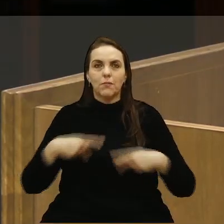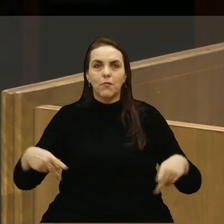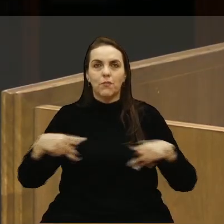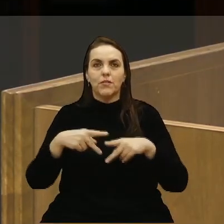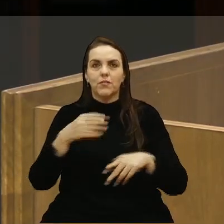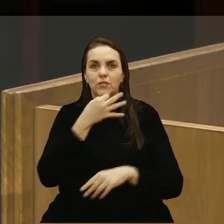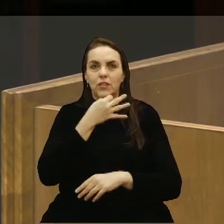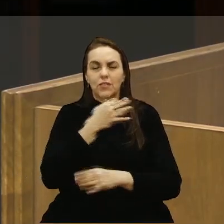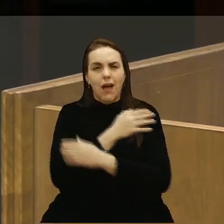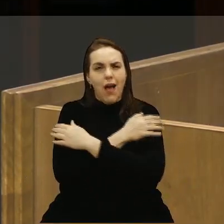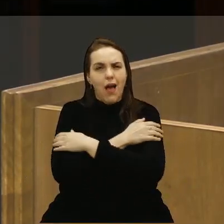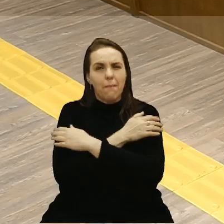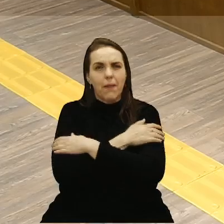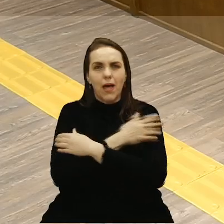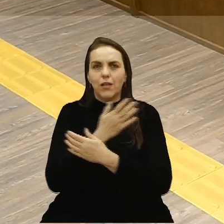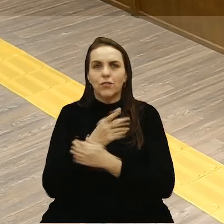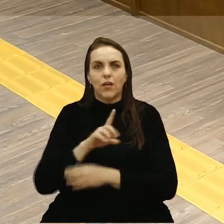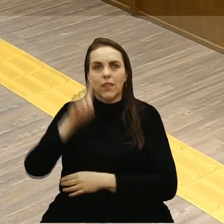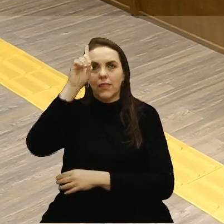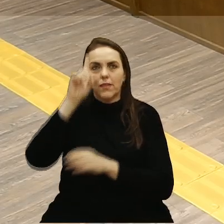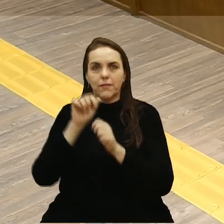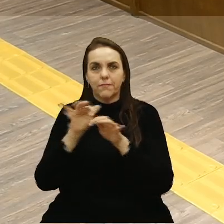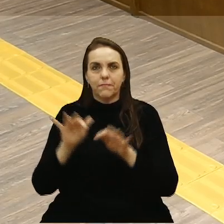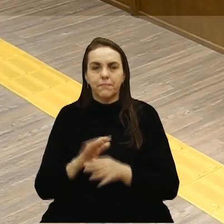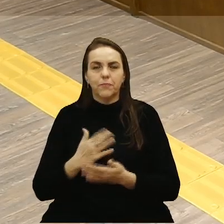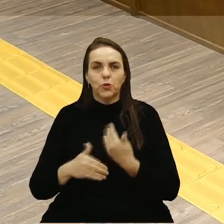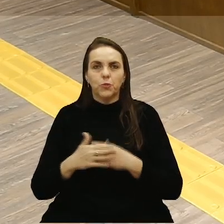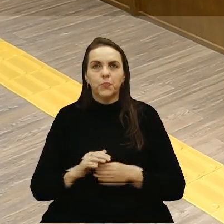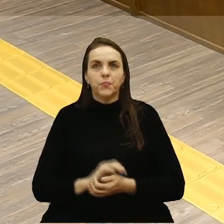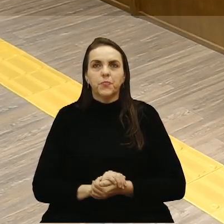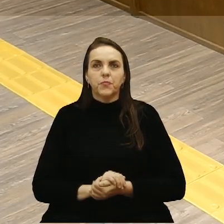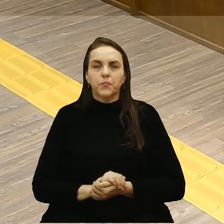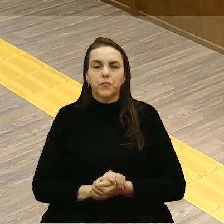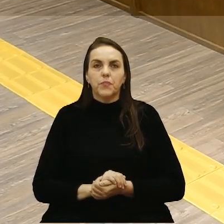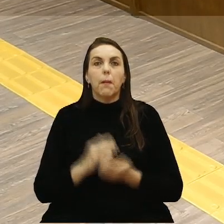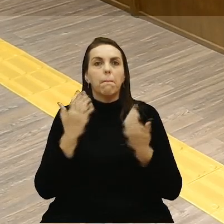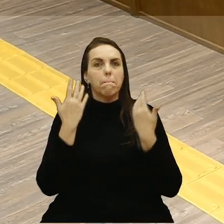forte abraço e fiquem todos com Deus. Obrigado, vereador Juliano Valim. Parabéns pelo seu trabalho.